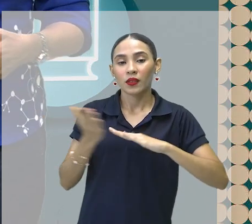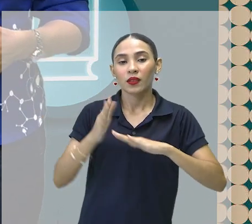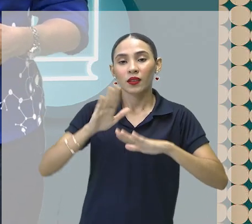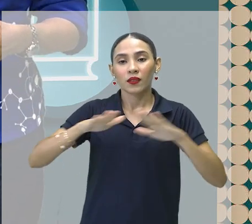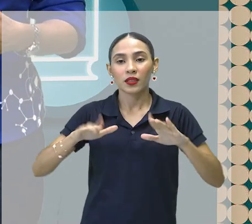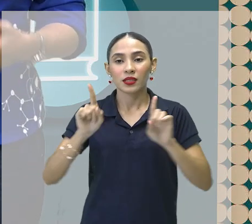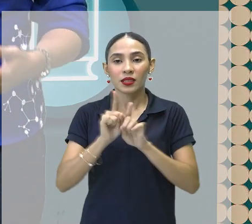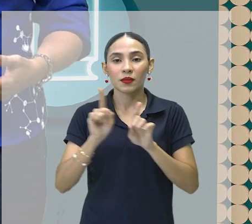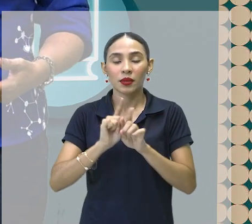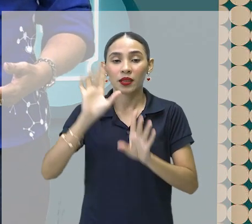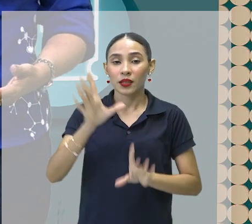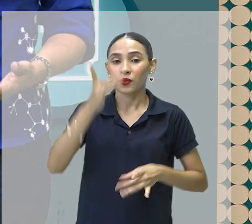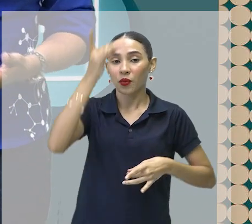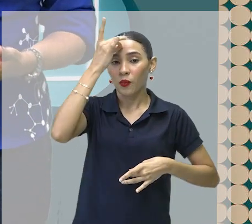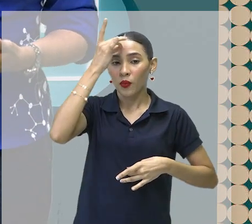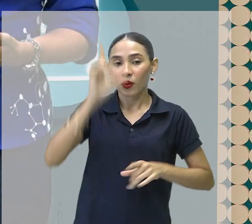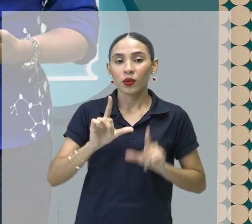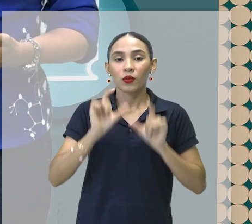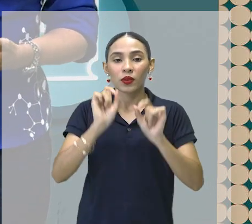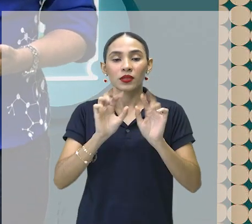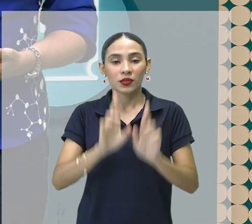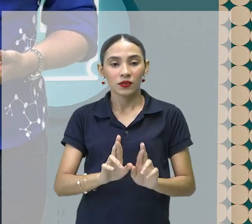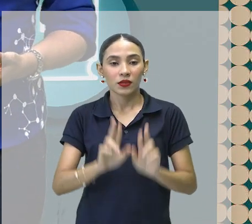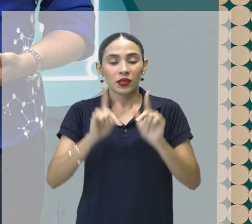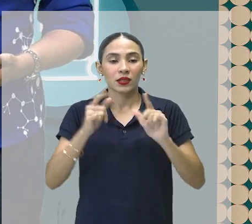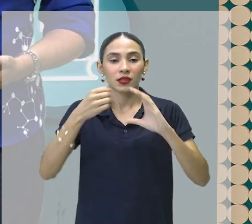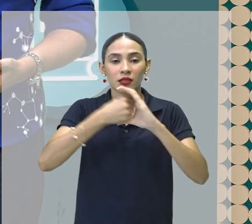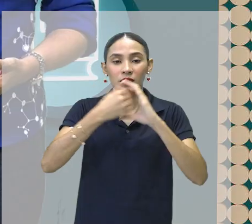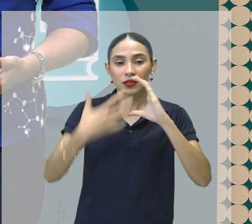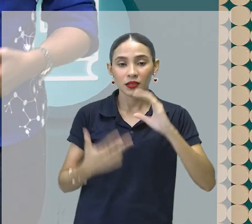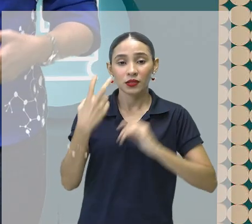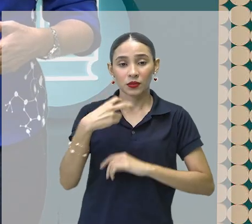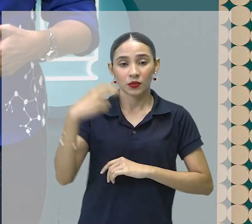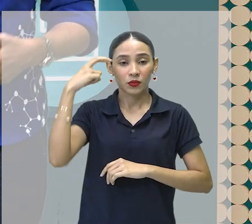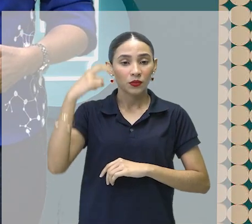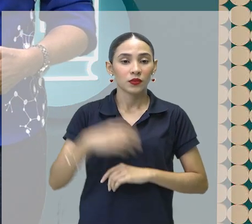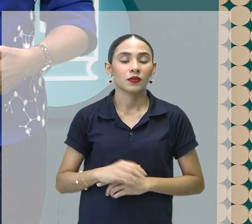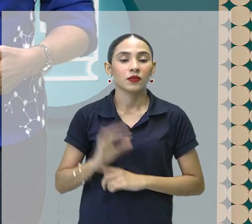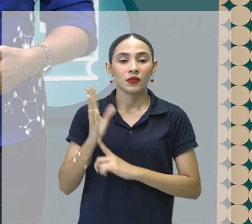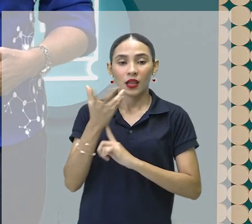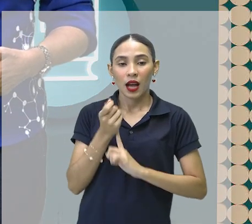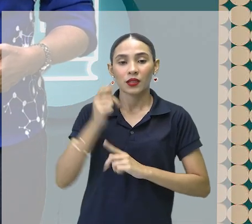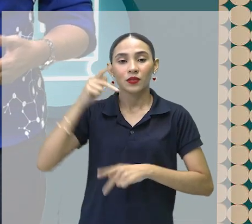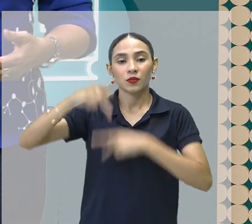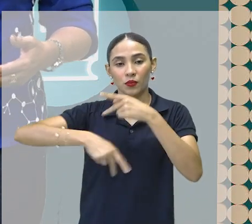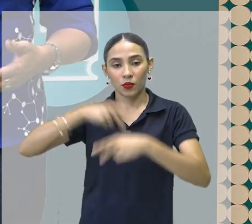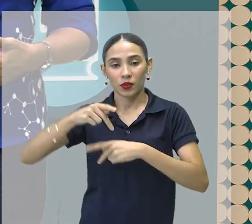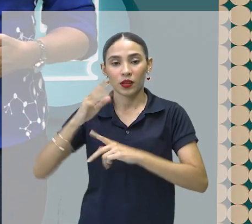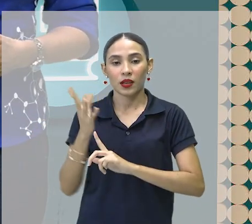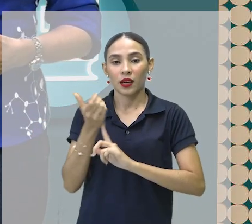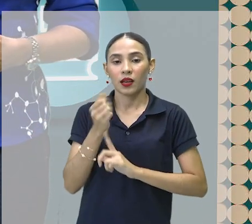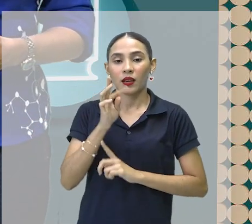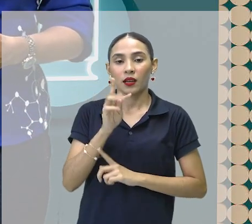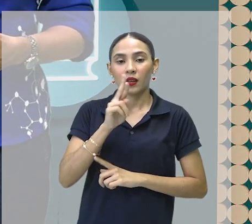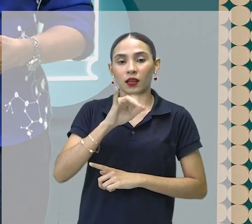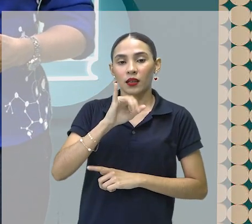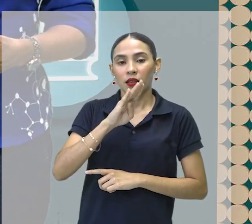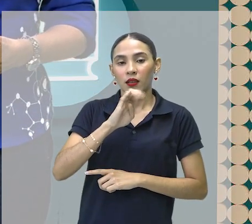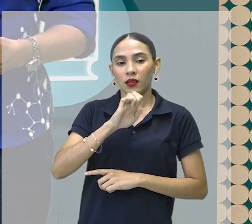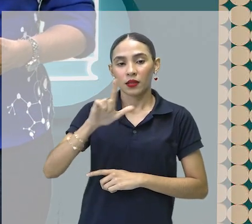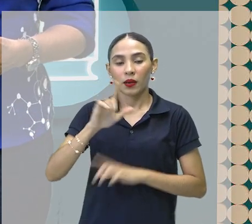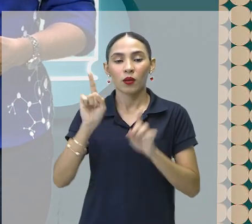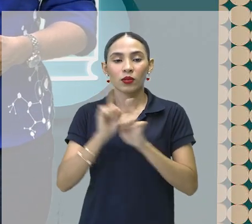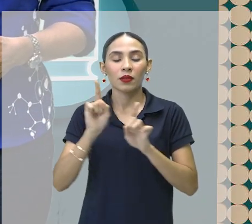vezes, incorpora elementos de diferentes culturas, como a arte popular, a arte tribal e a